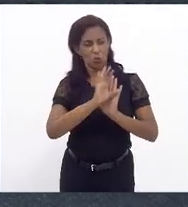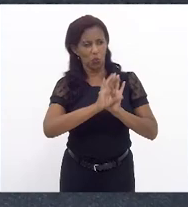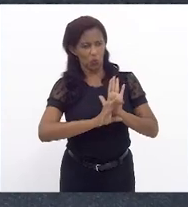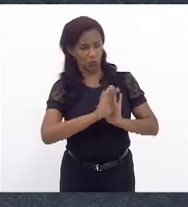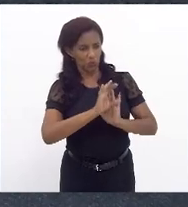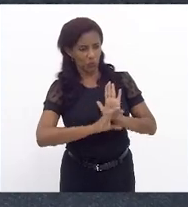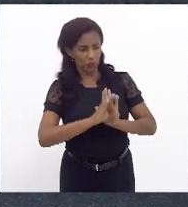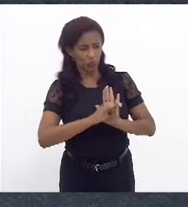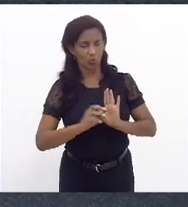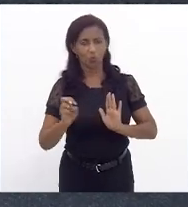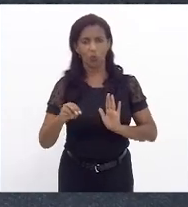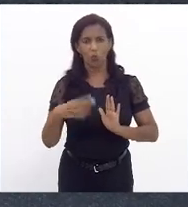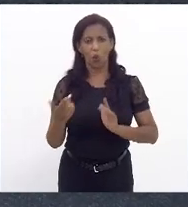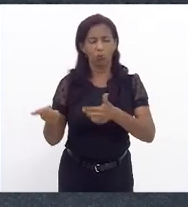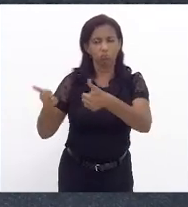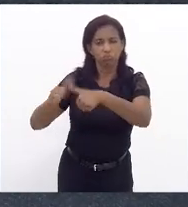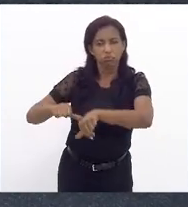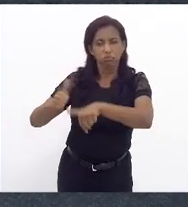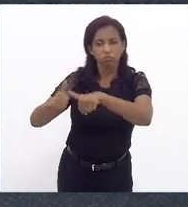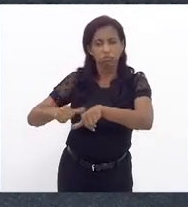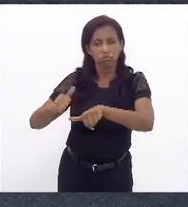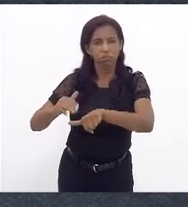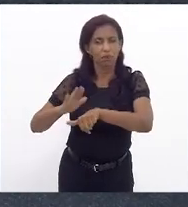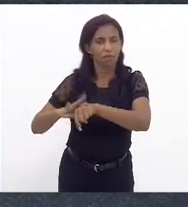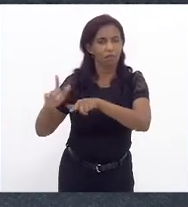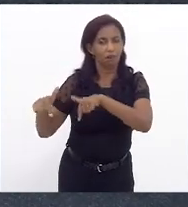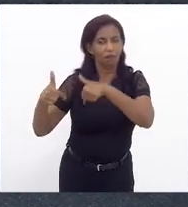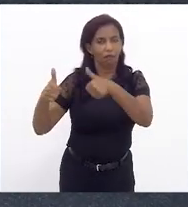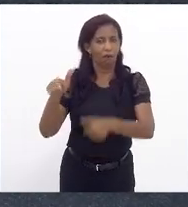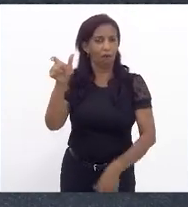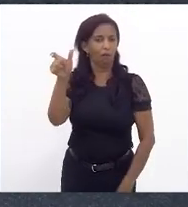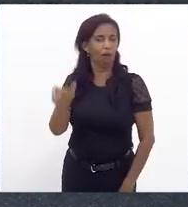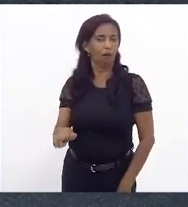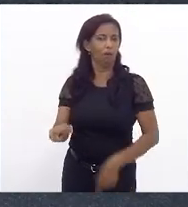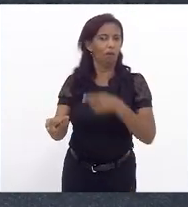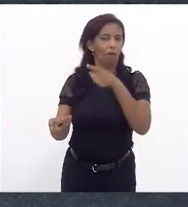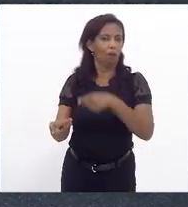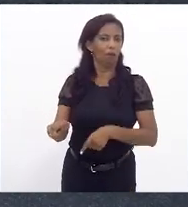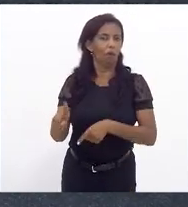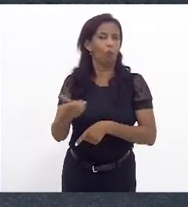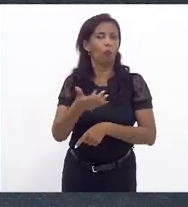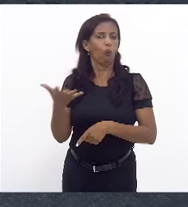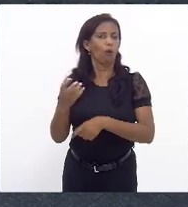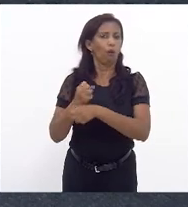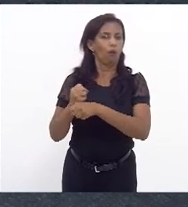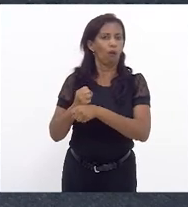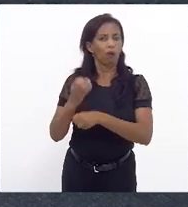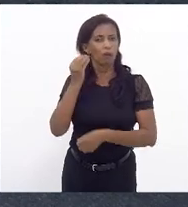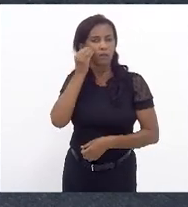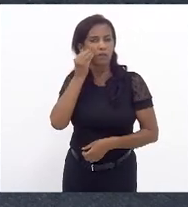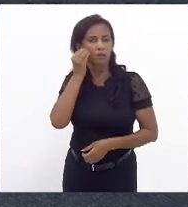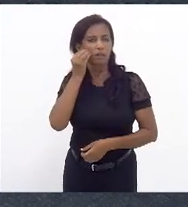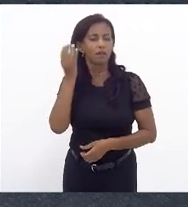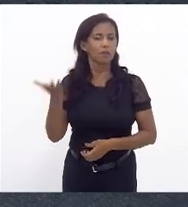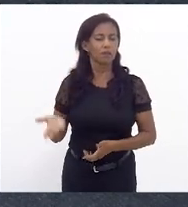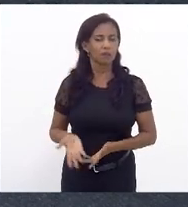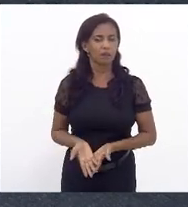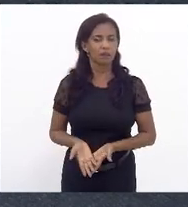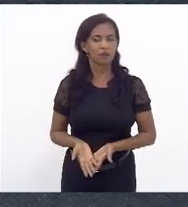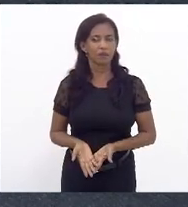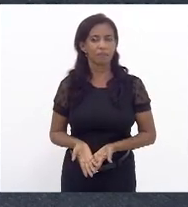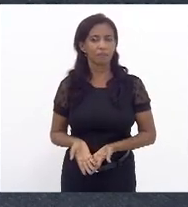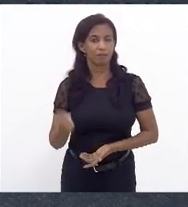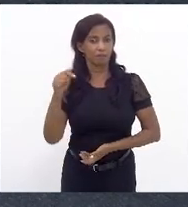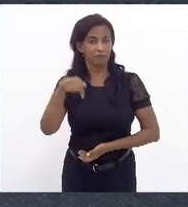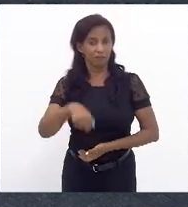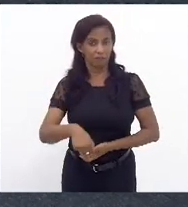currículo ou analisando a atuação da pessoa, quantos anos ela ficou.